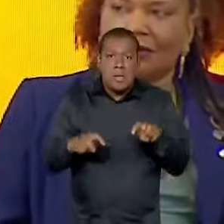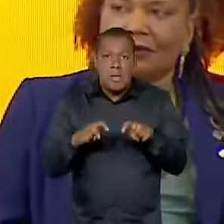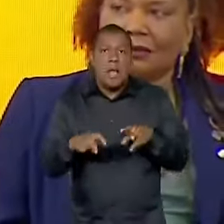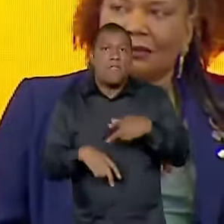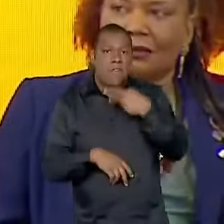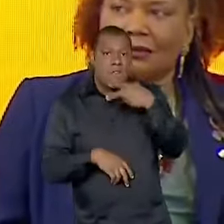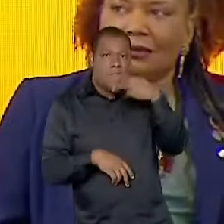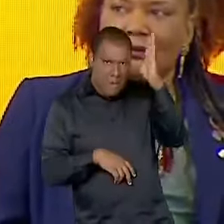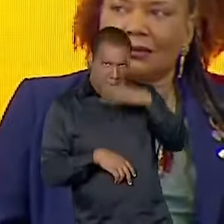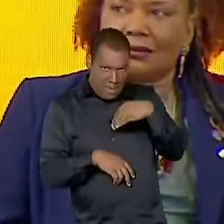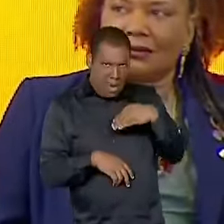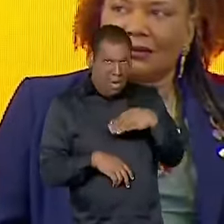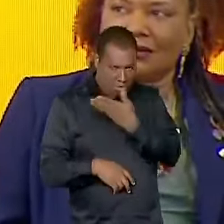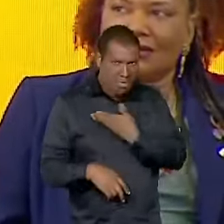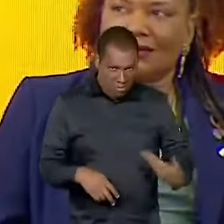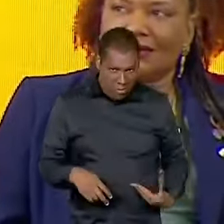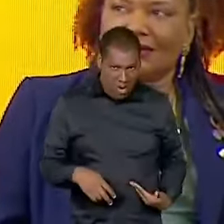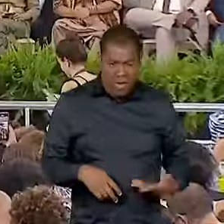o que é normal.